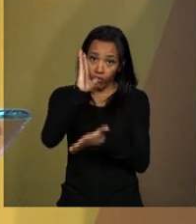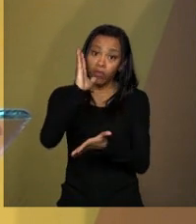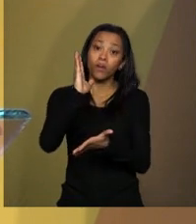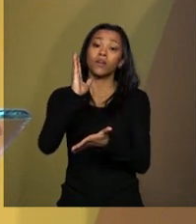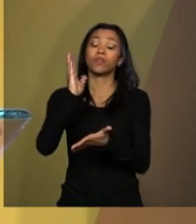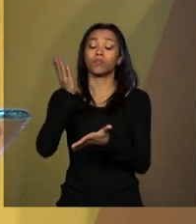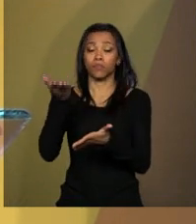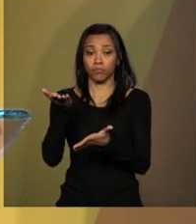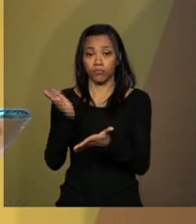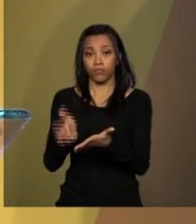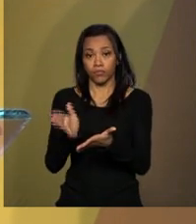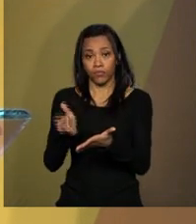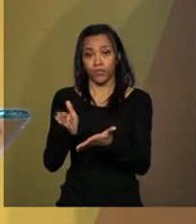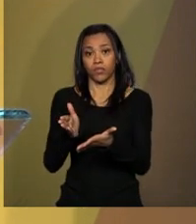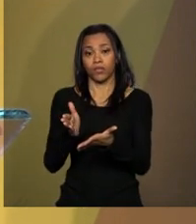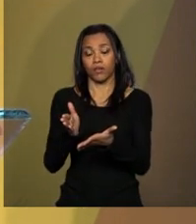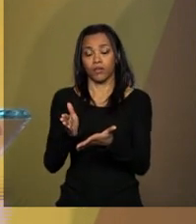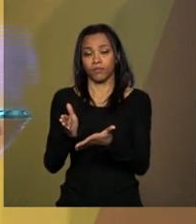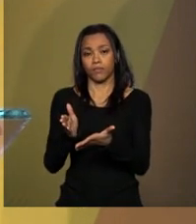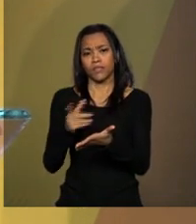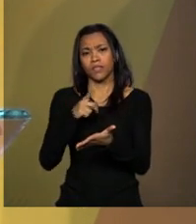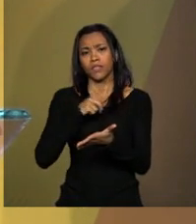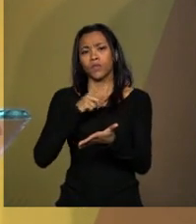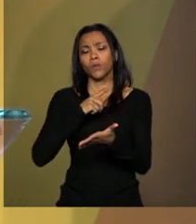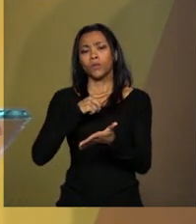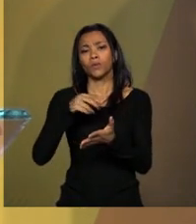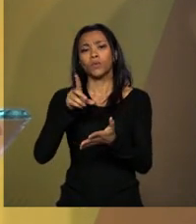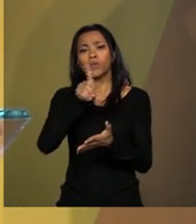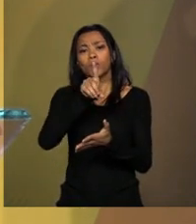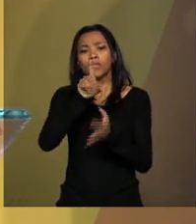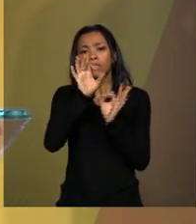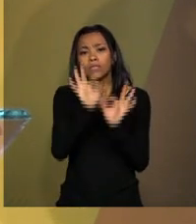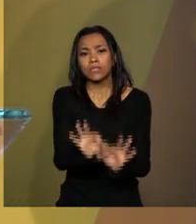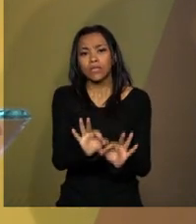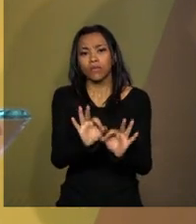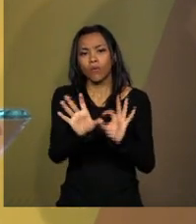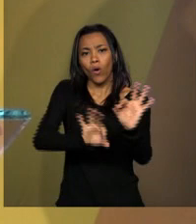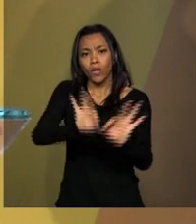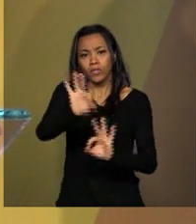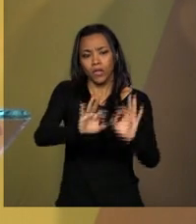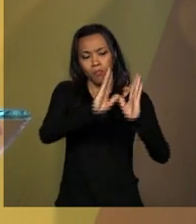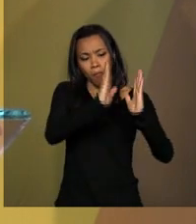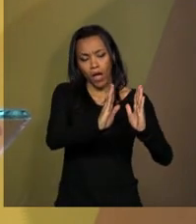Bridge loan essa esse empréstimo ponte por assim